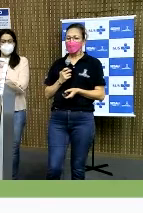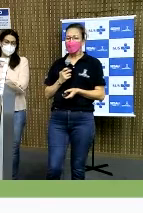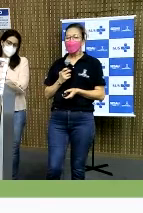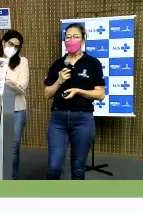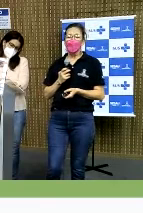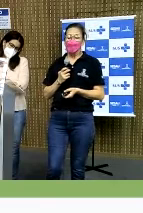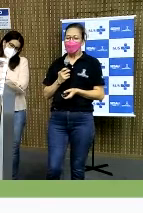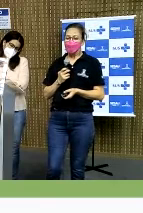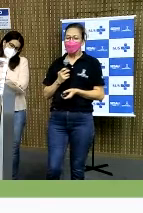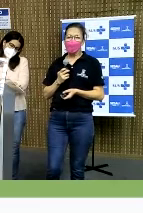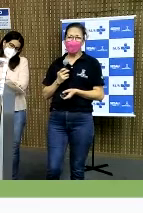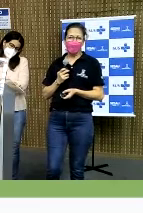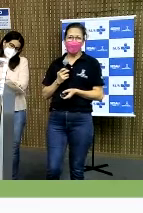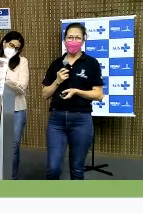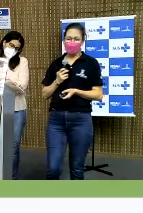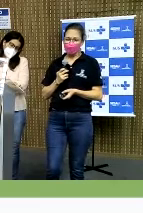de 2021,